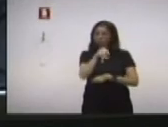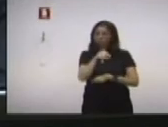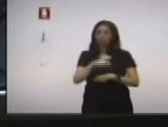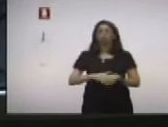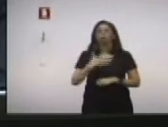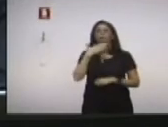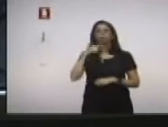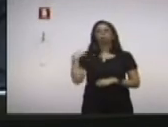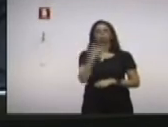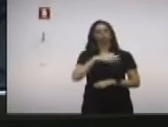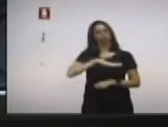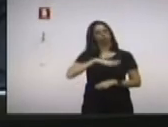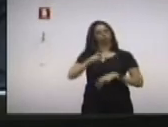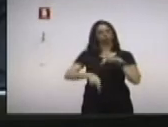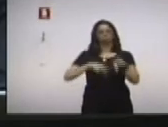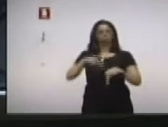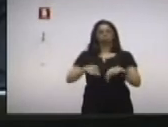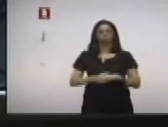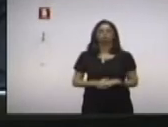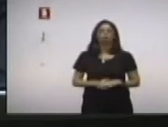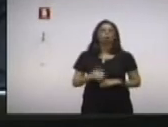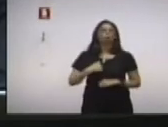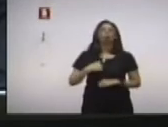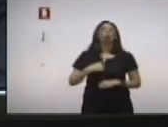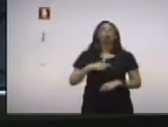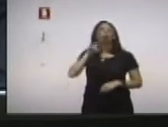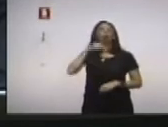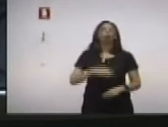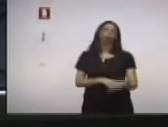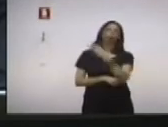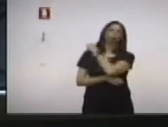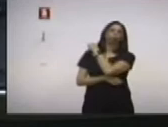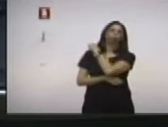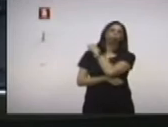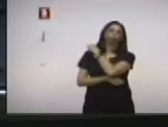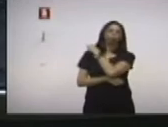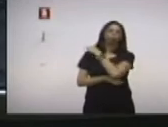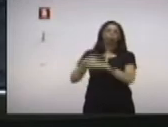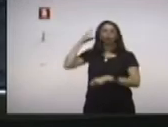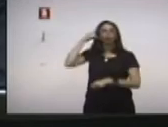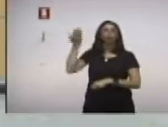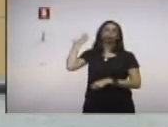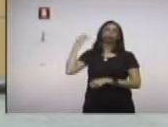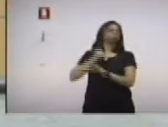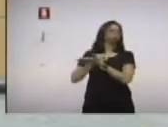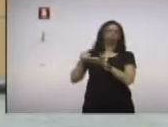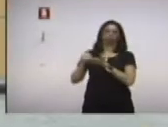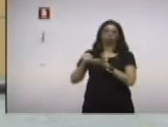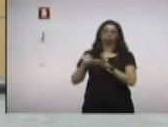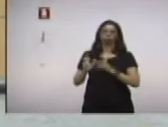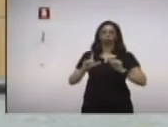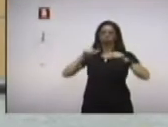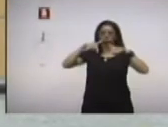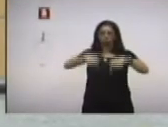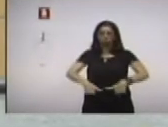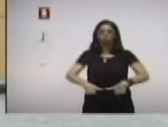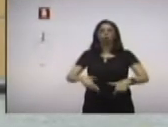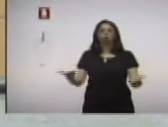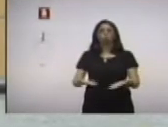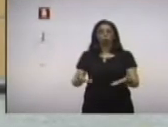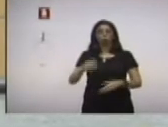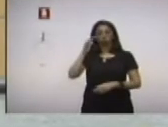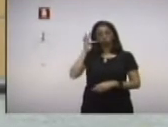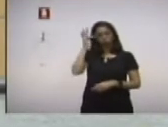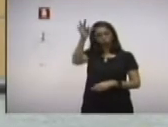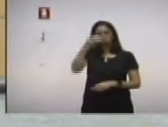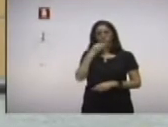vamos dar um voto de confiança estudando não vou olhar para trás vou olhar para frente estarei em cima cobrando junto com o Executivo Obrigado seu presidente Vereador